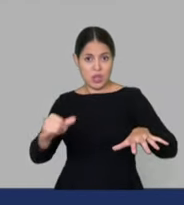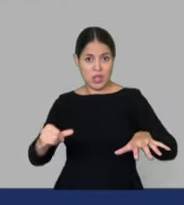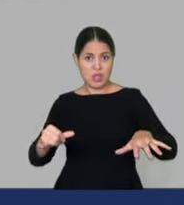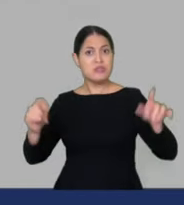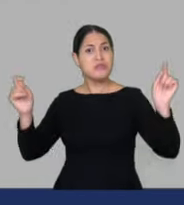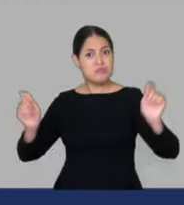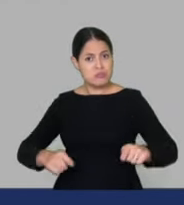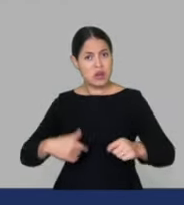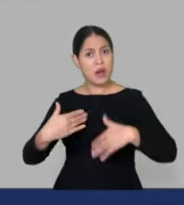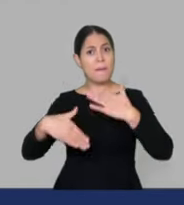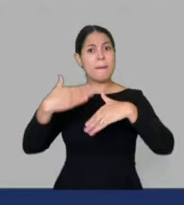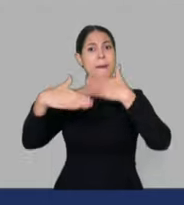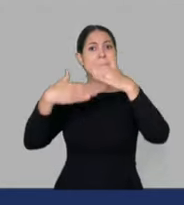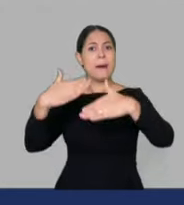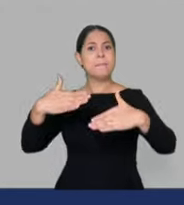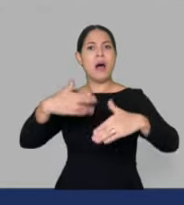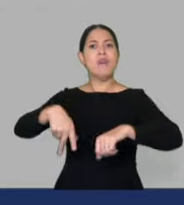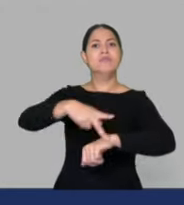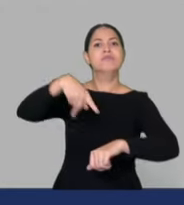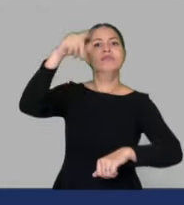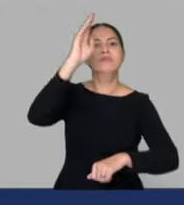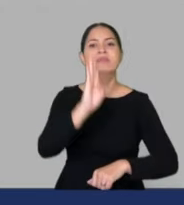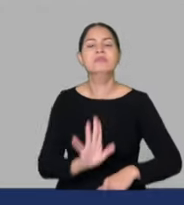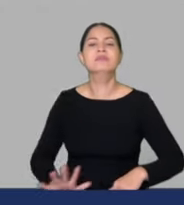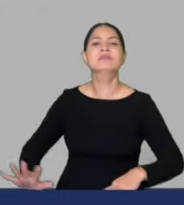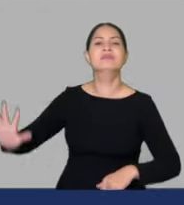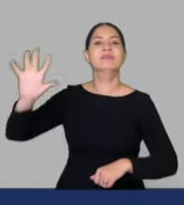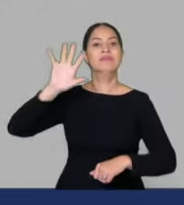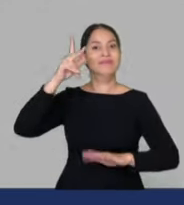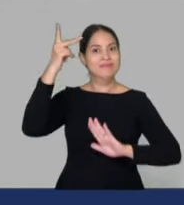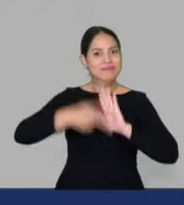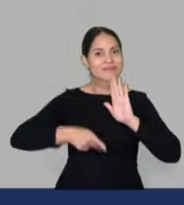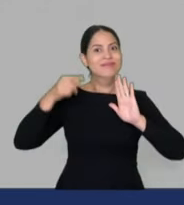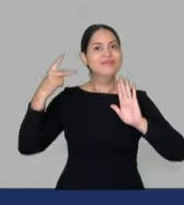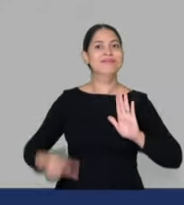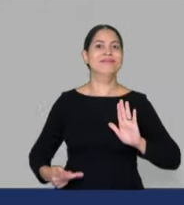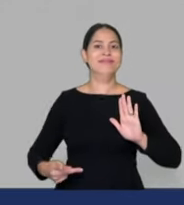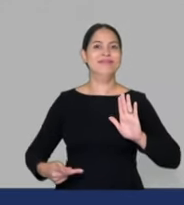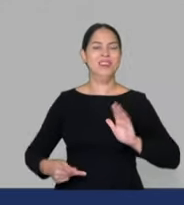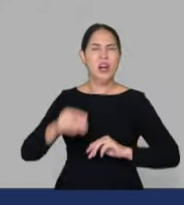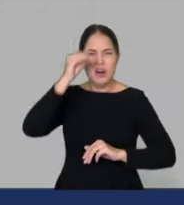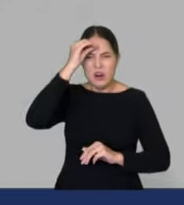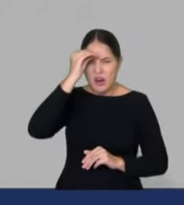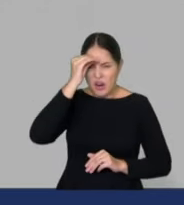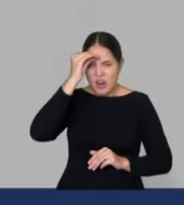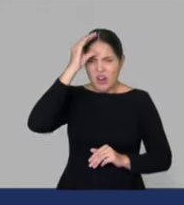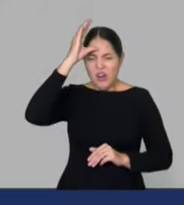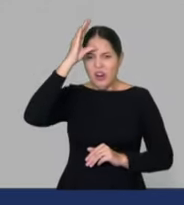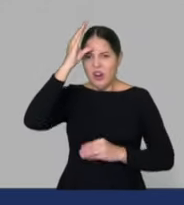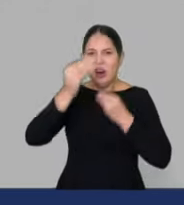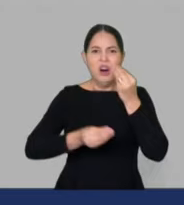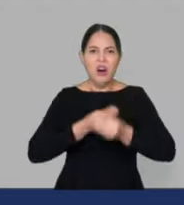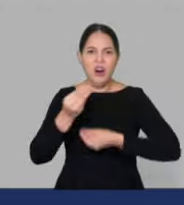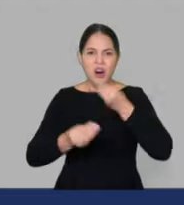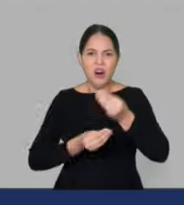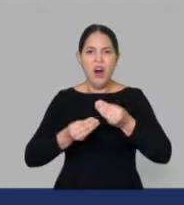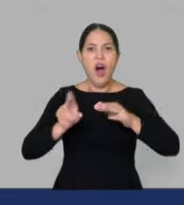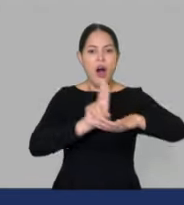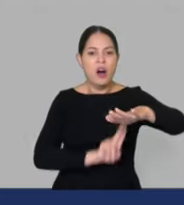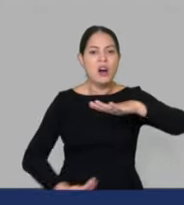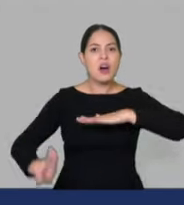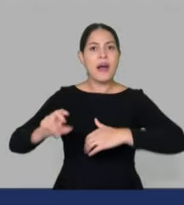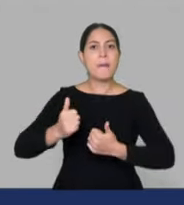projeto de desenvolvimento nacional. Não é? Esse conhecimento ele é gerado também em apoio das com apoio das universidades.